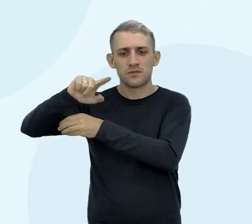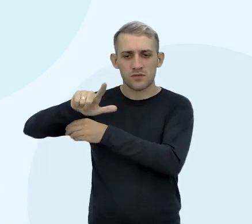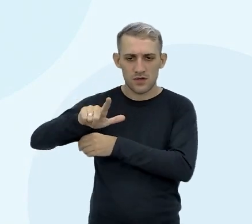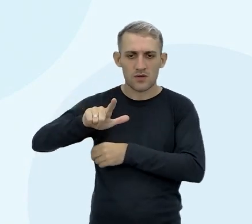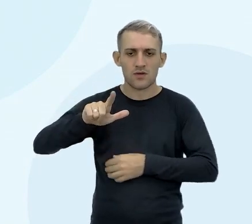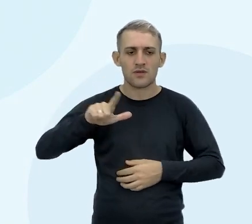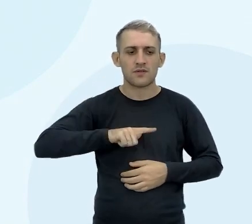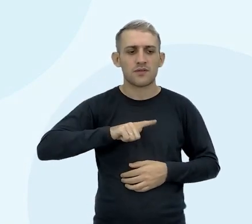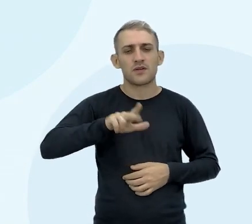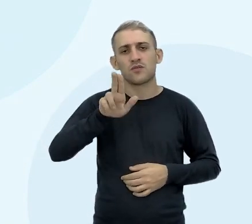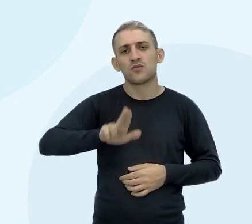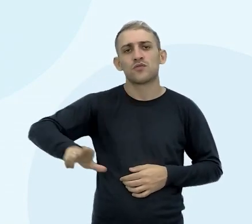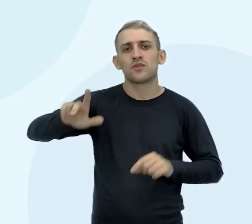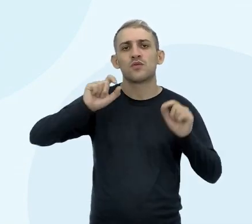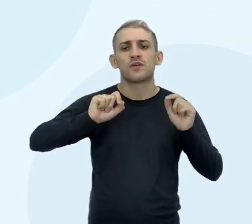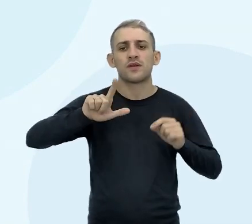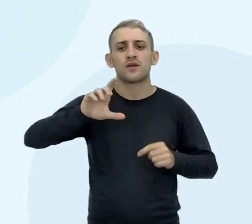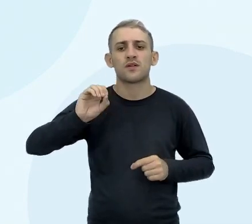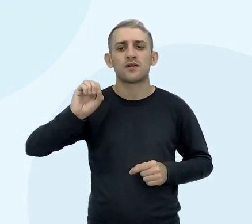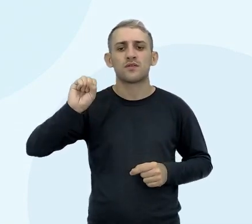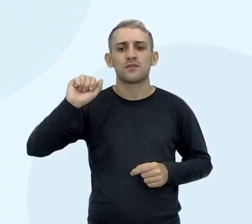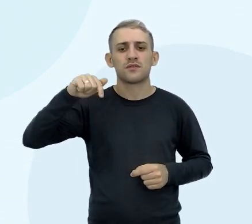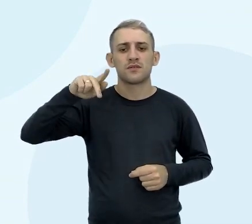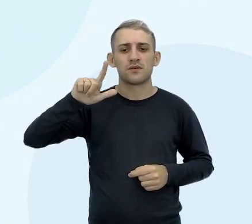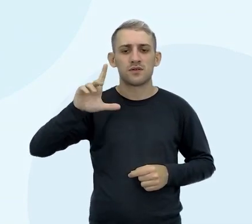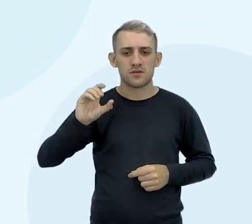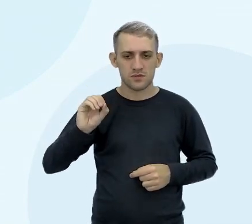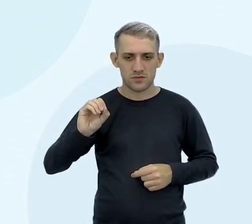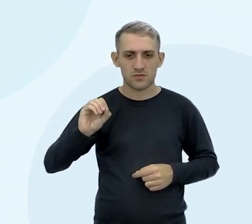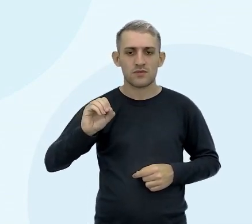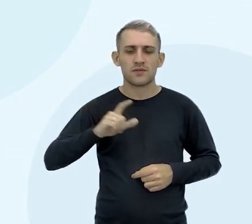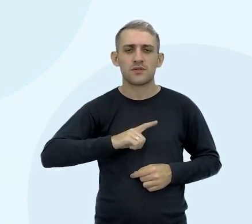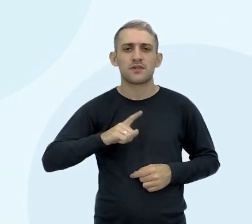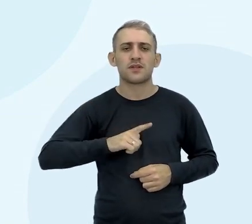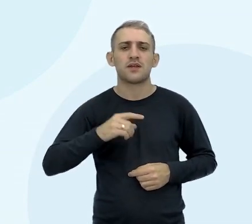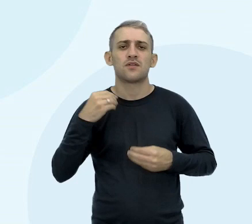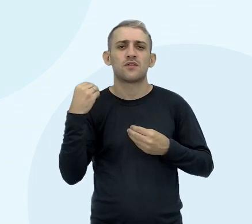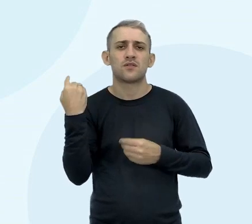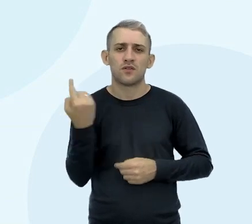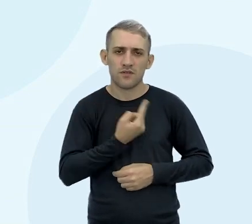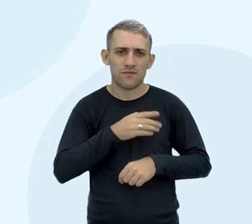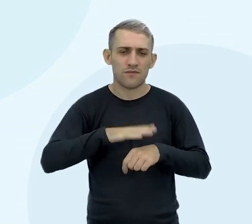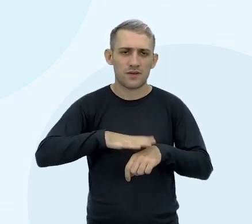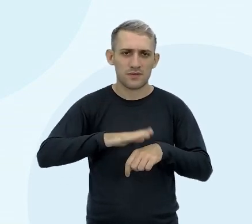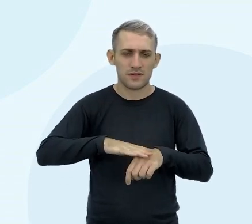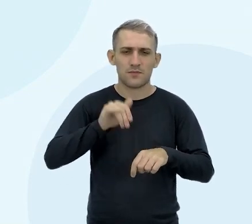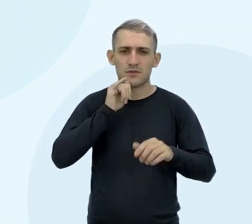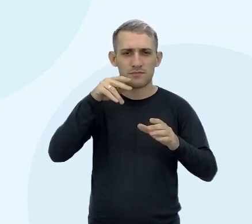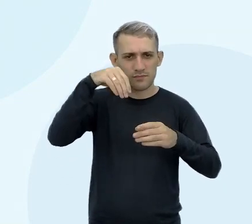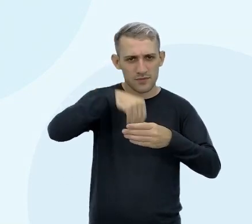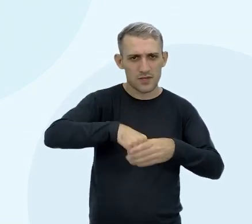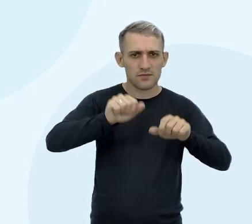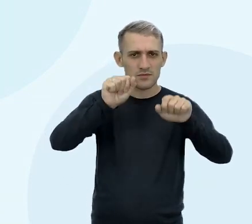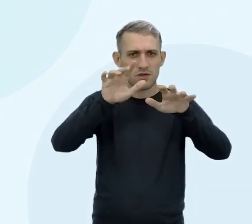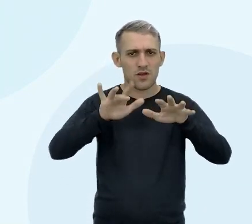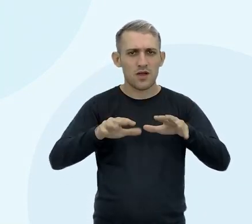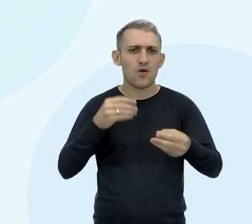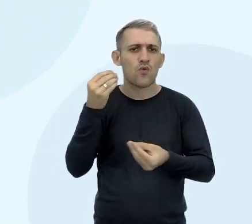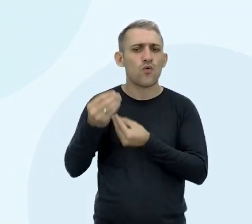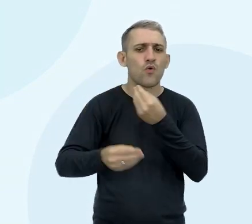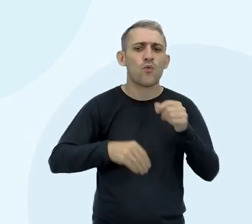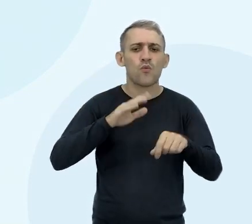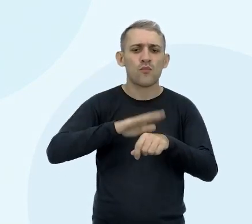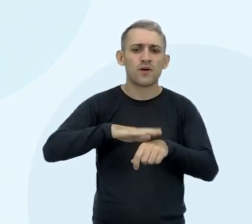usa lá o losango, né? Quando a gente vai fazer a condicional numa programação, como que a gente faz?